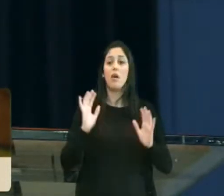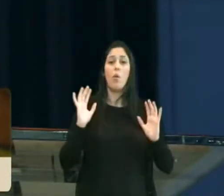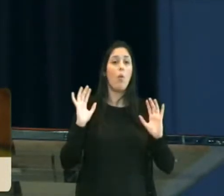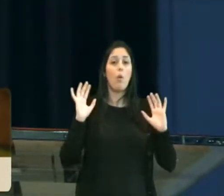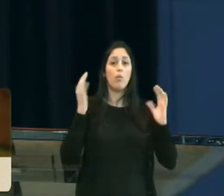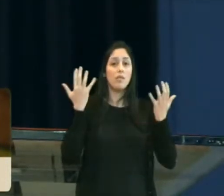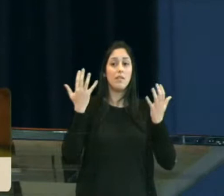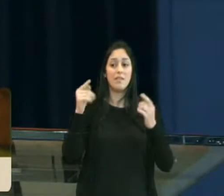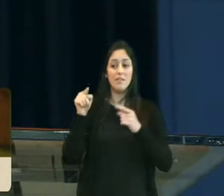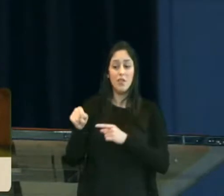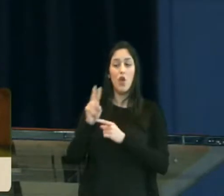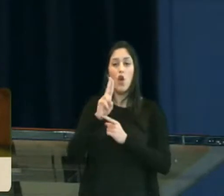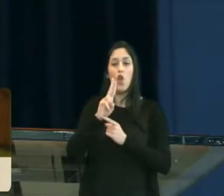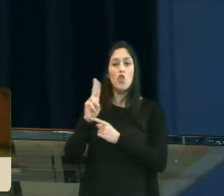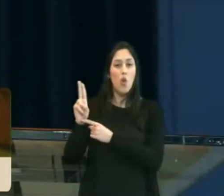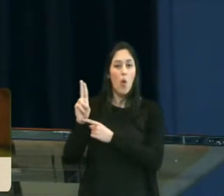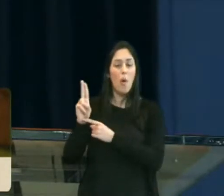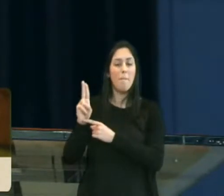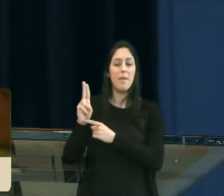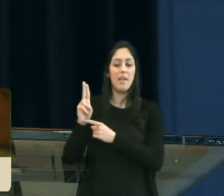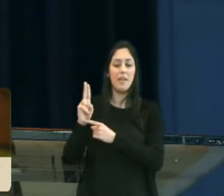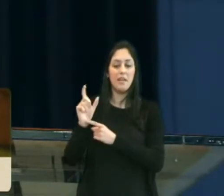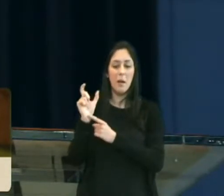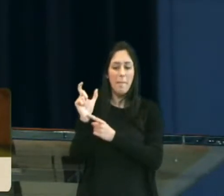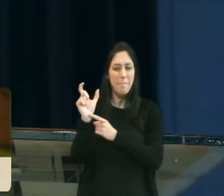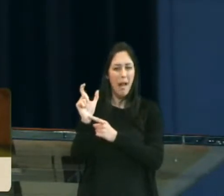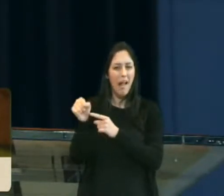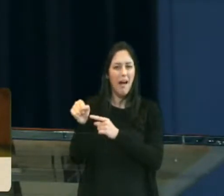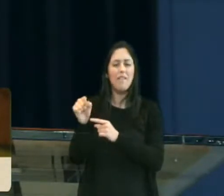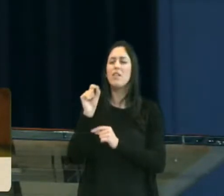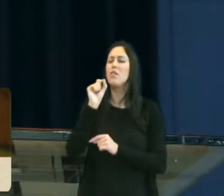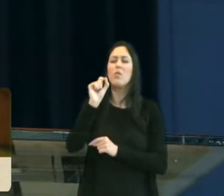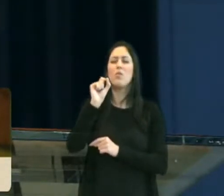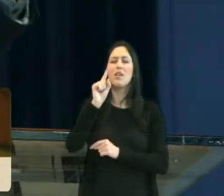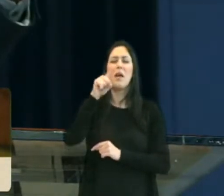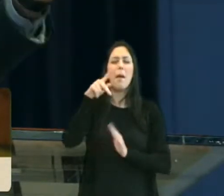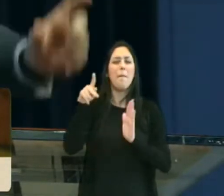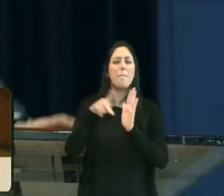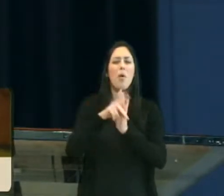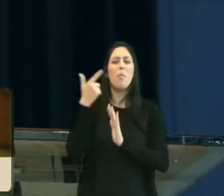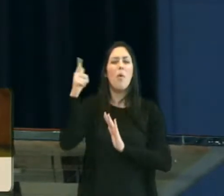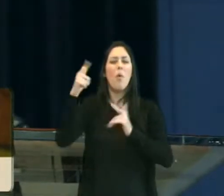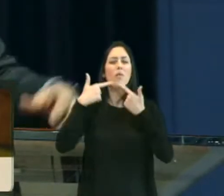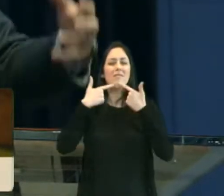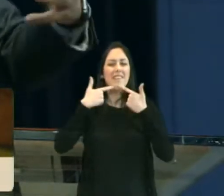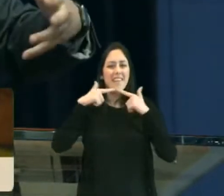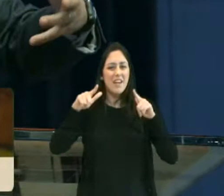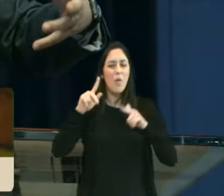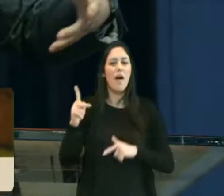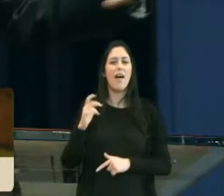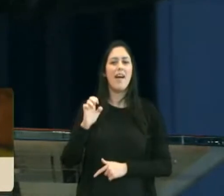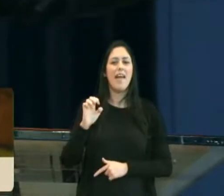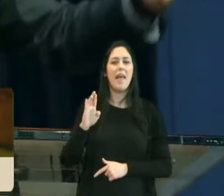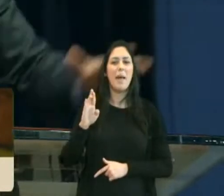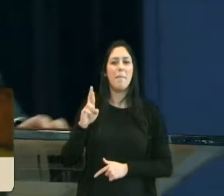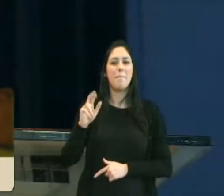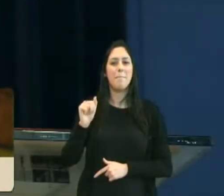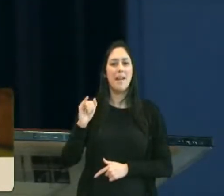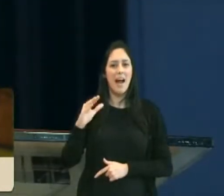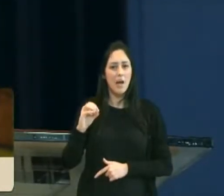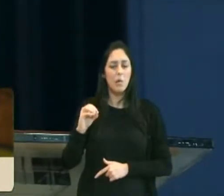nome Gerasa vem de uma raiz no hebraico, ger, que quer dizer